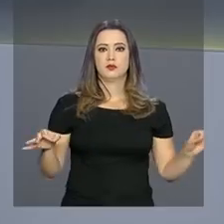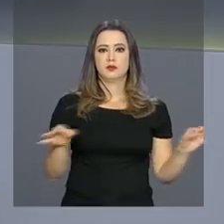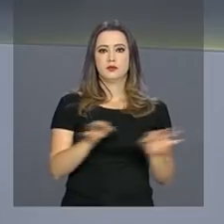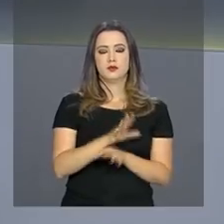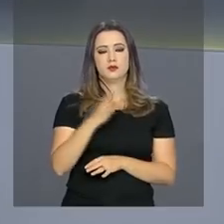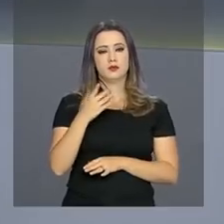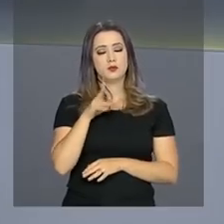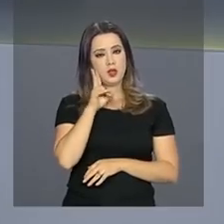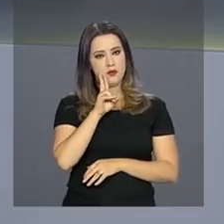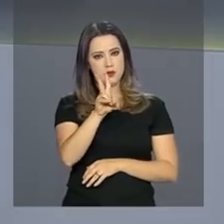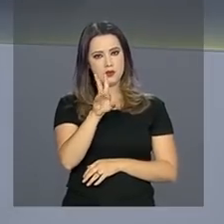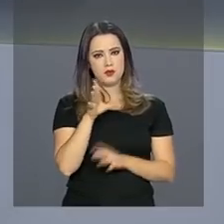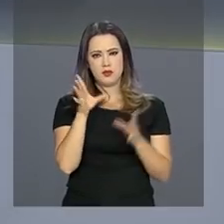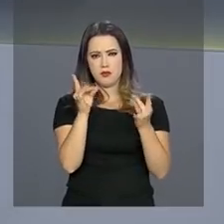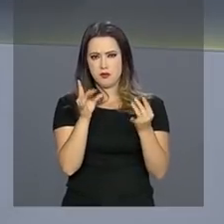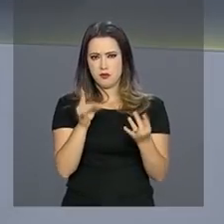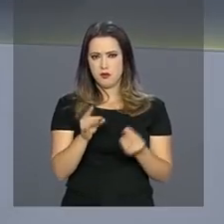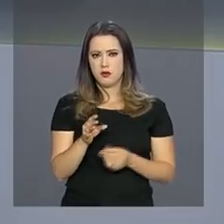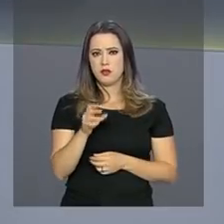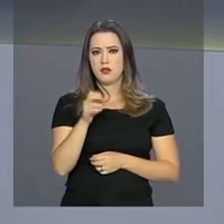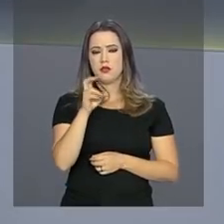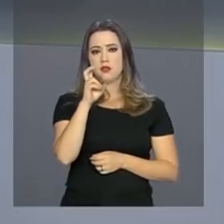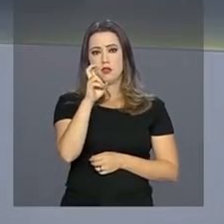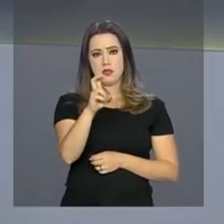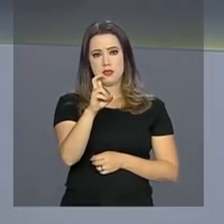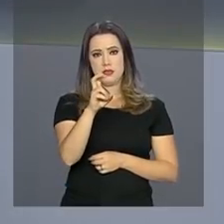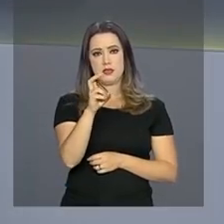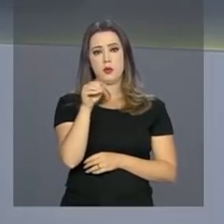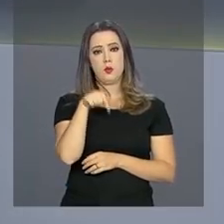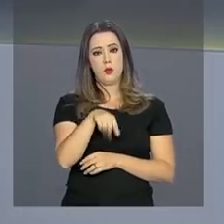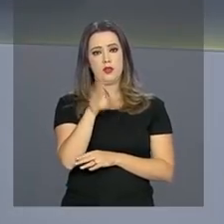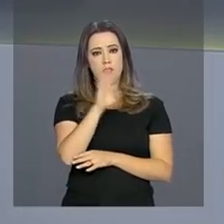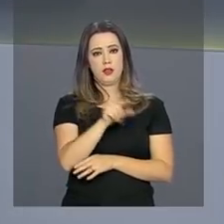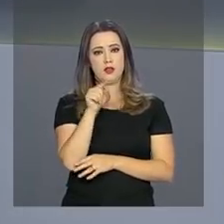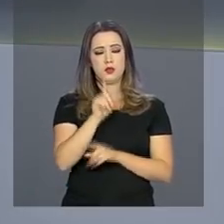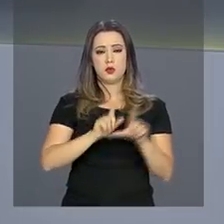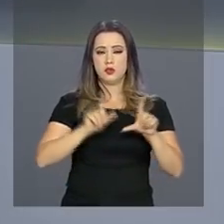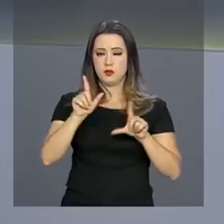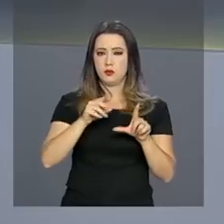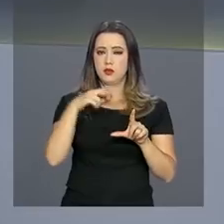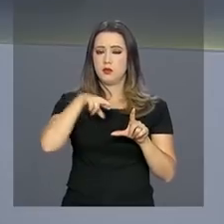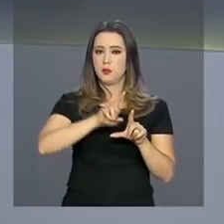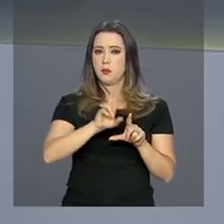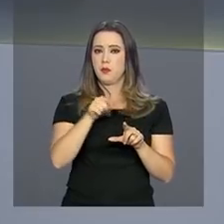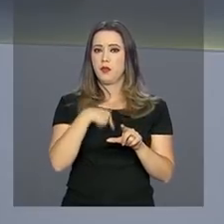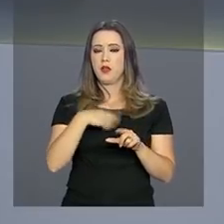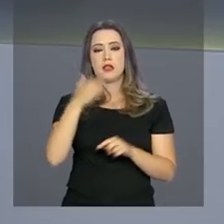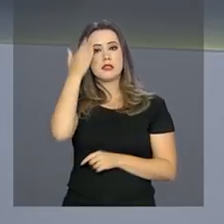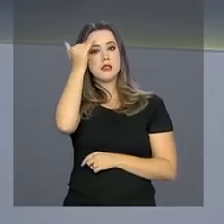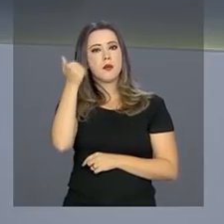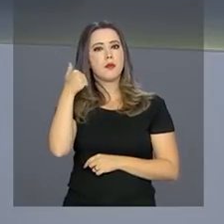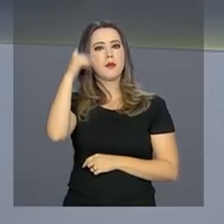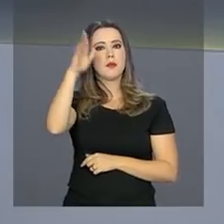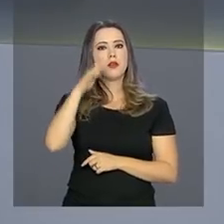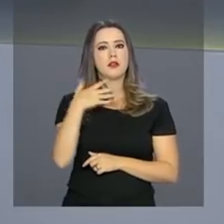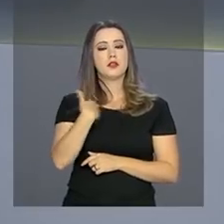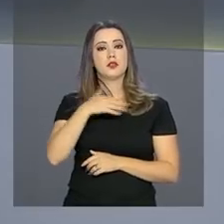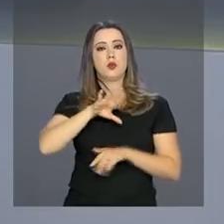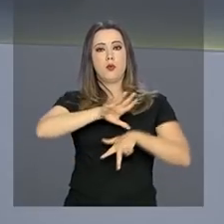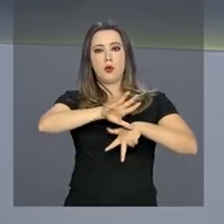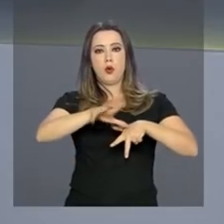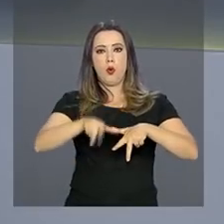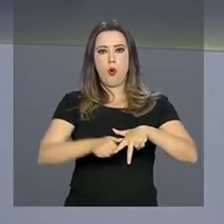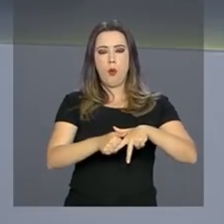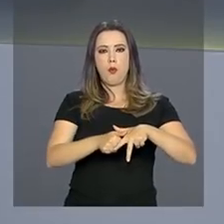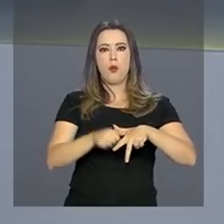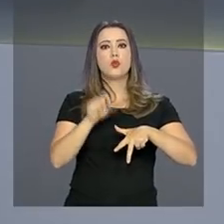aqui, mas você acompanha daqui a pouco, a partir das 17 horas, aqui na NBR, o programa Saiba Mais sobre Tráfico de Pessoas.